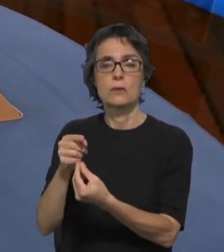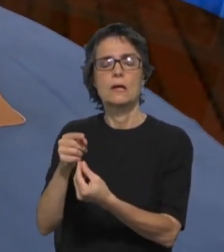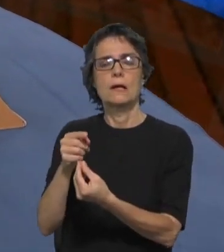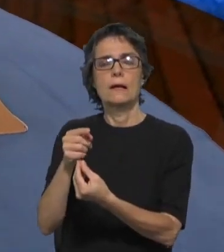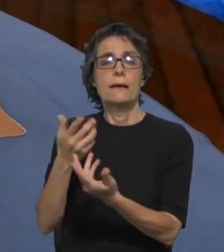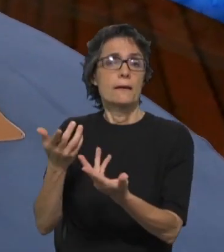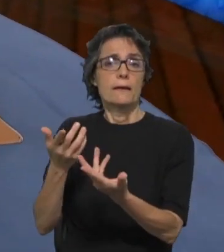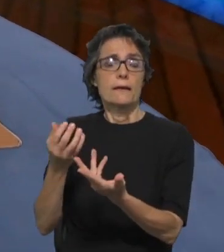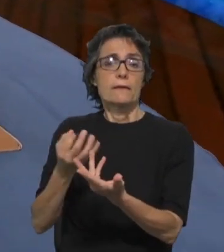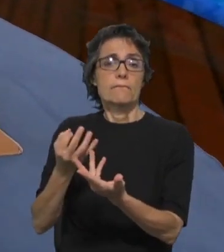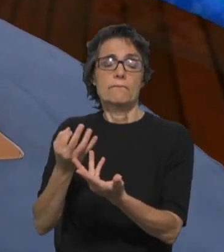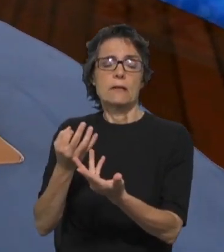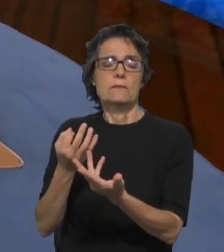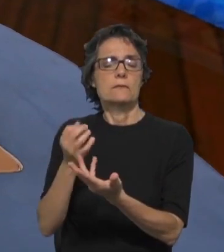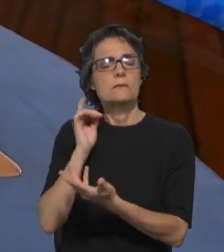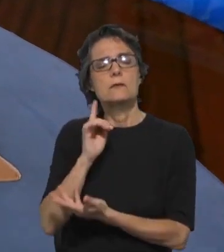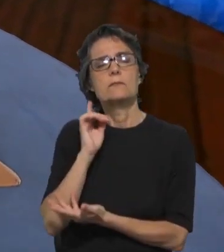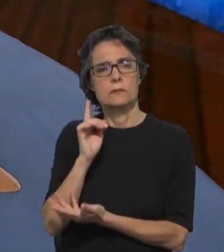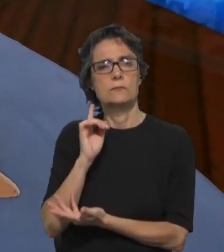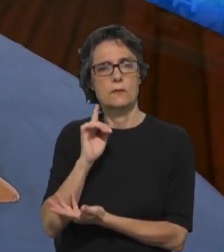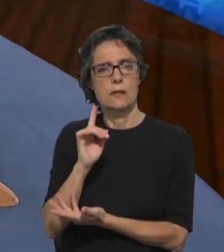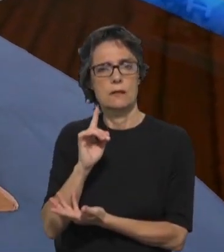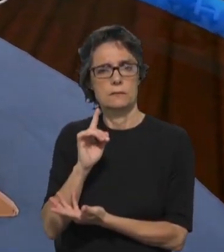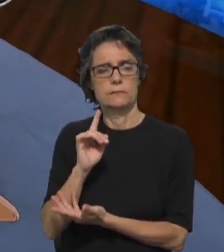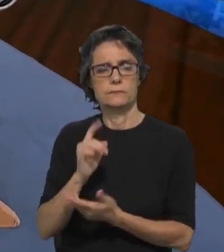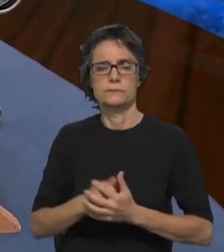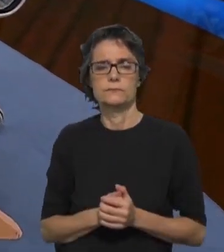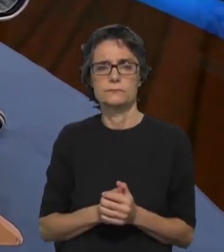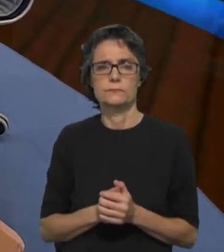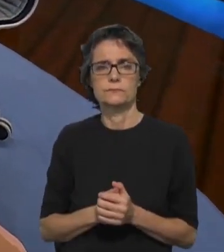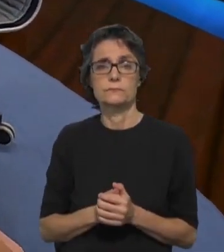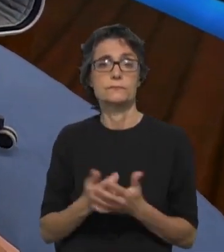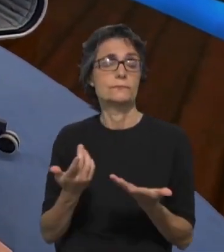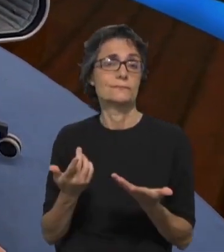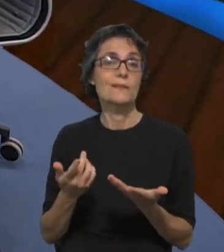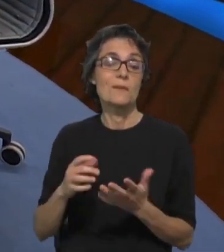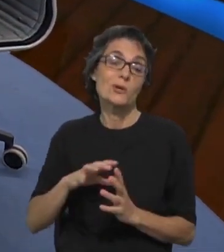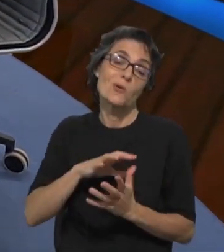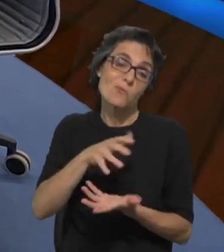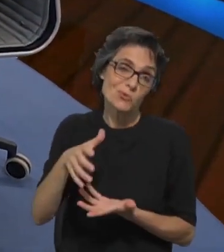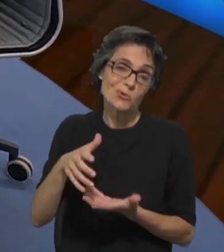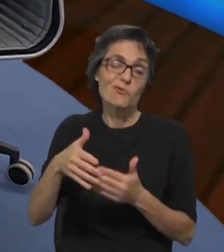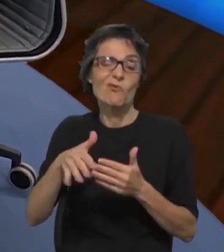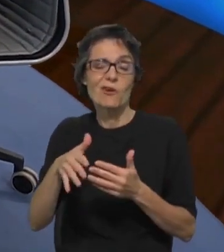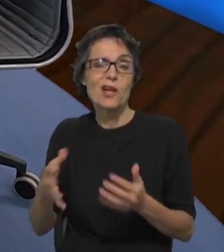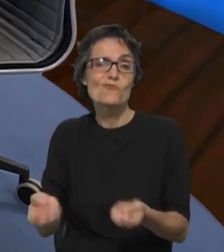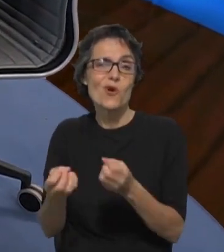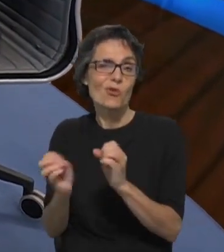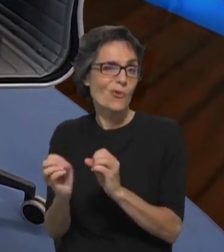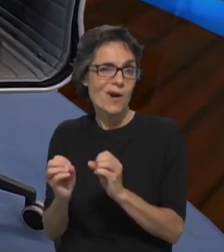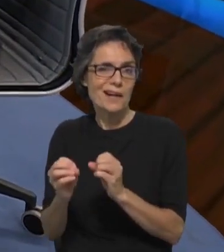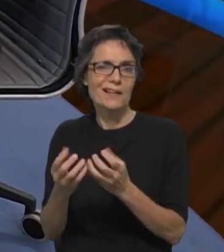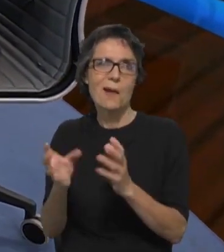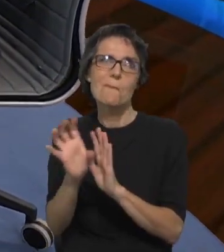ser, de facto, fundamental. E, nesse sentido, fora do mundo não há salvação, é talvez uma expressão